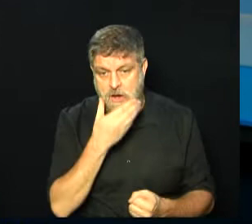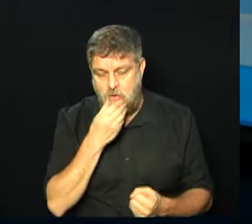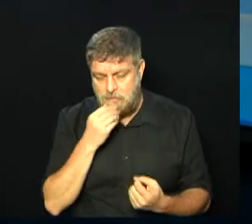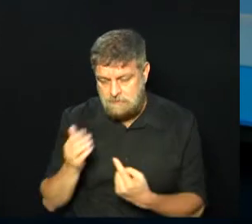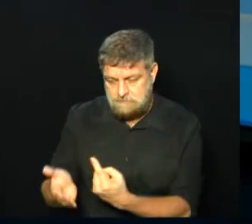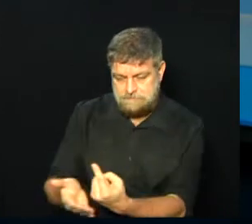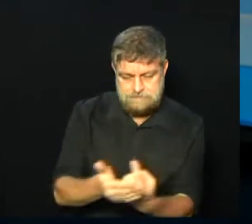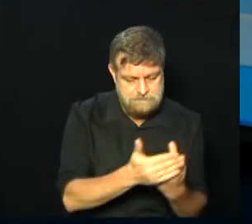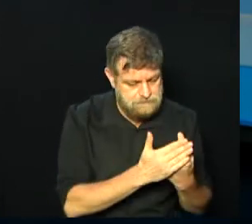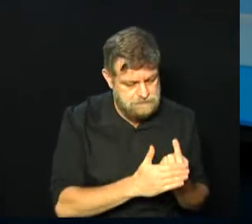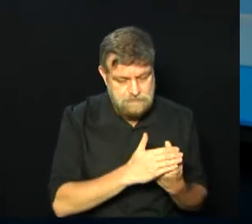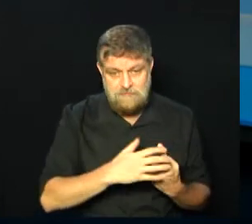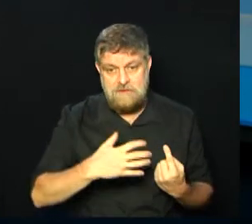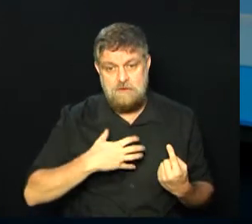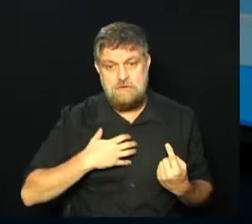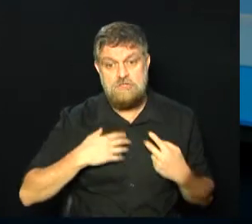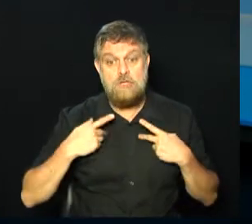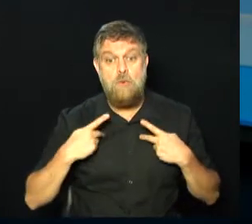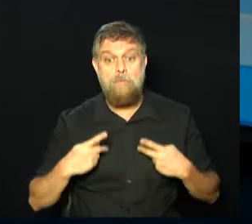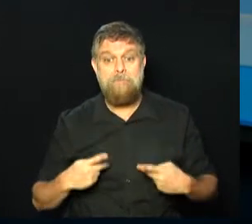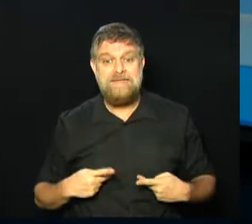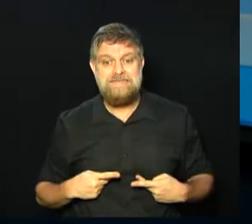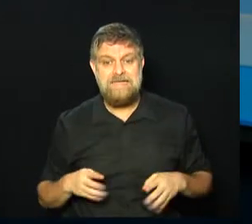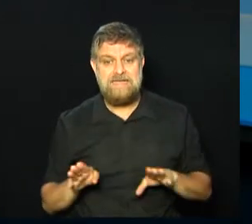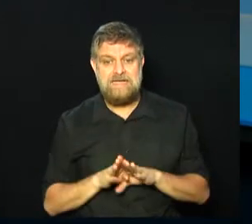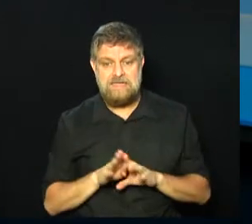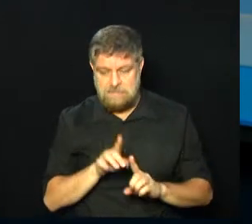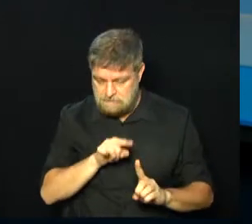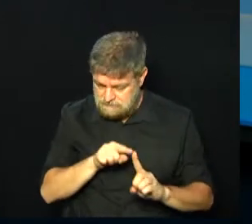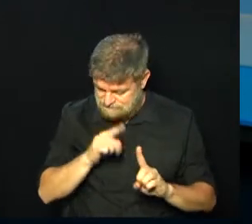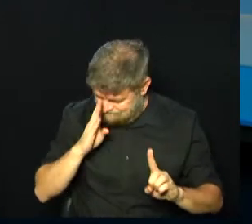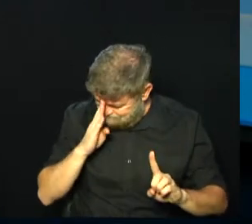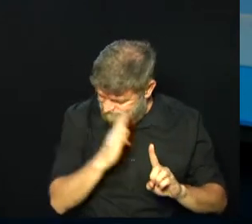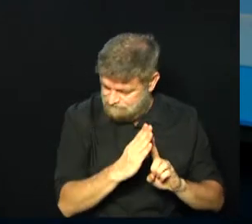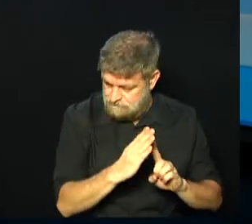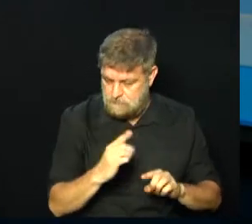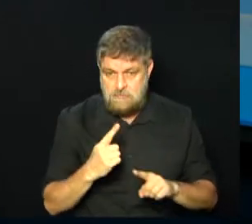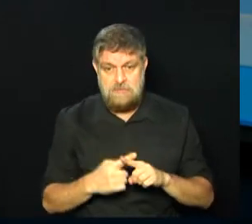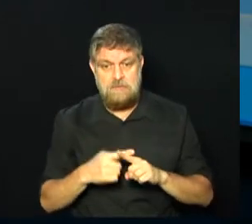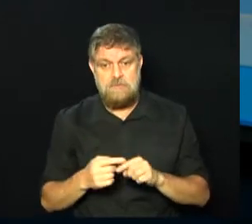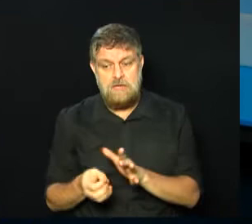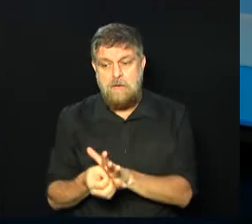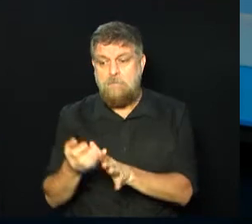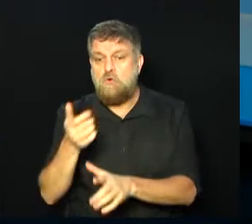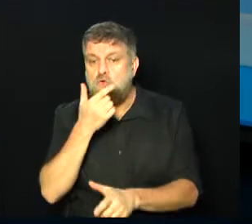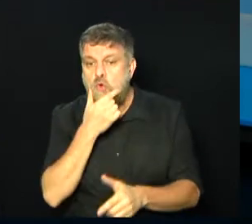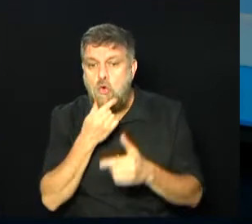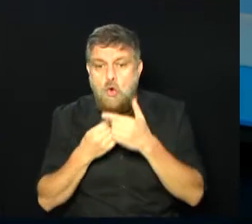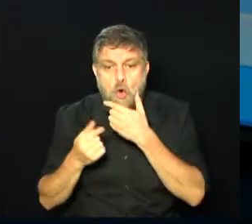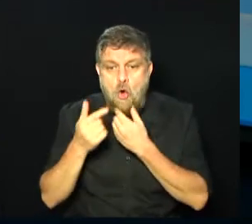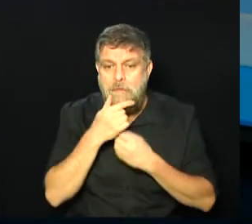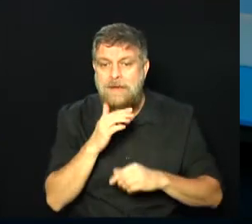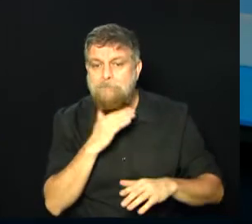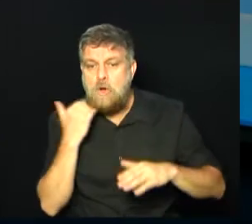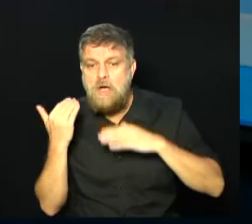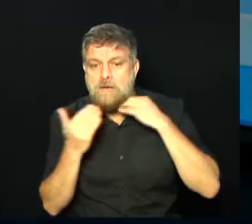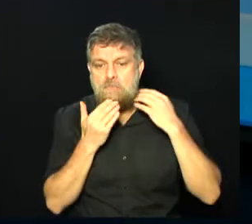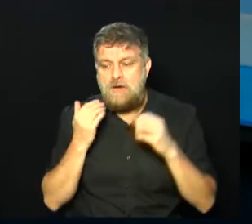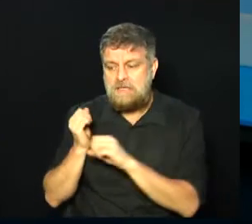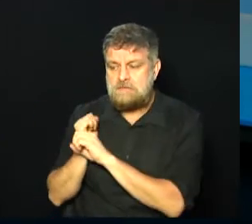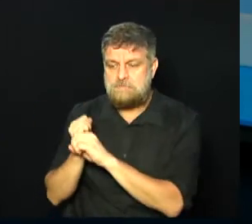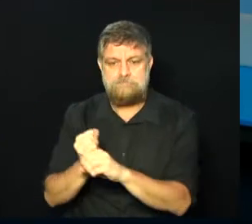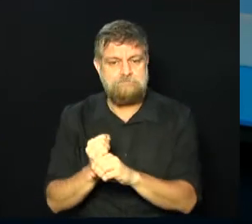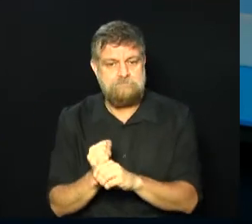de uma forma mais humanizada e assertiva. Porque tantos homens ainda morrem todos os anos sem